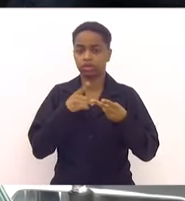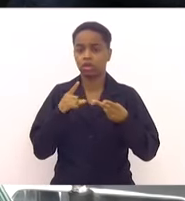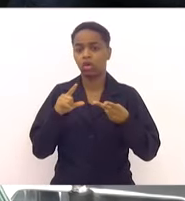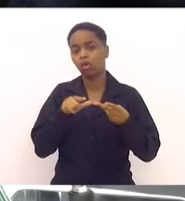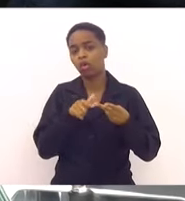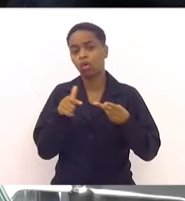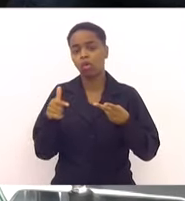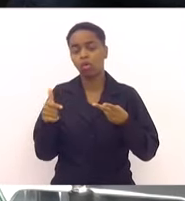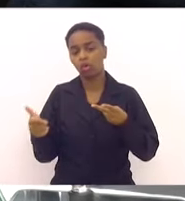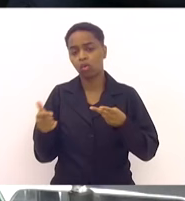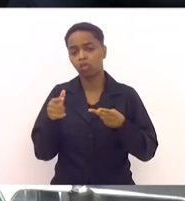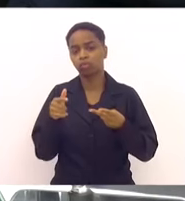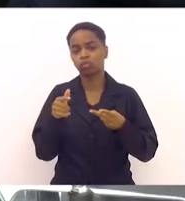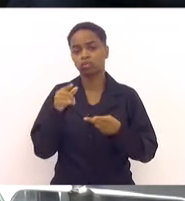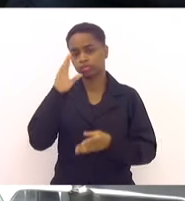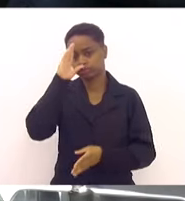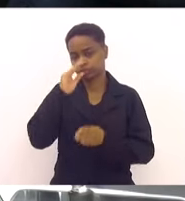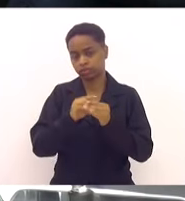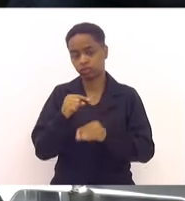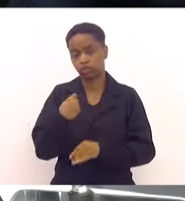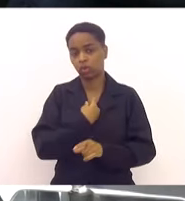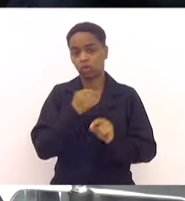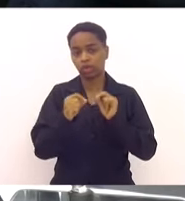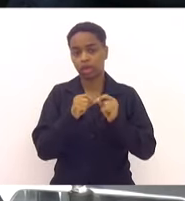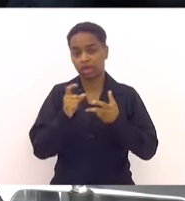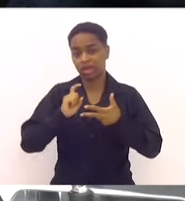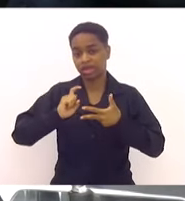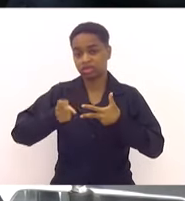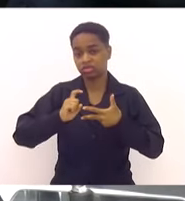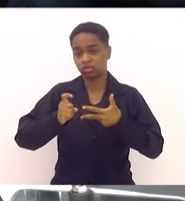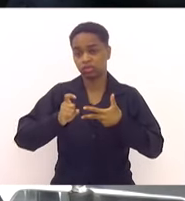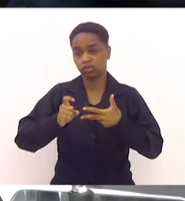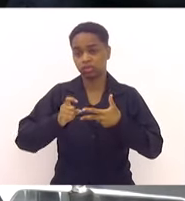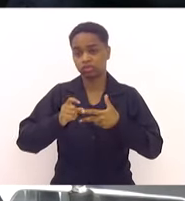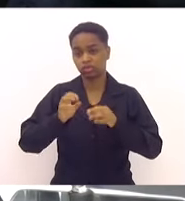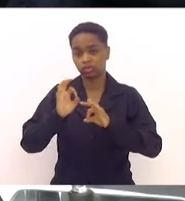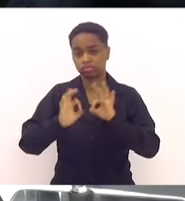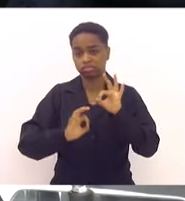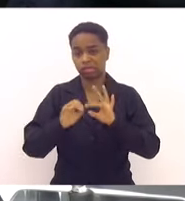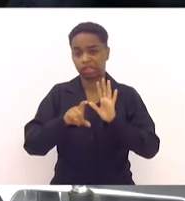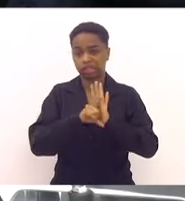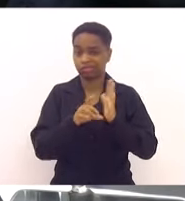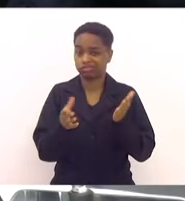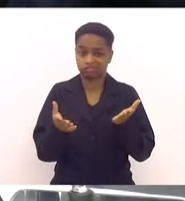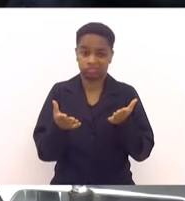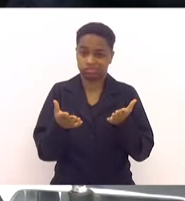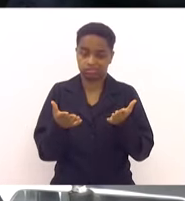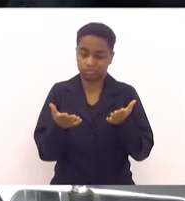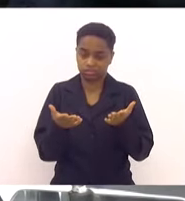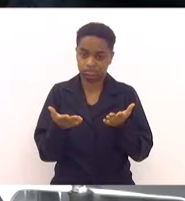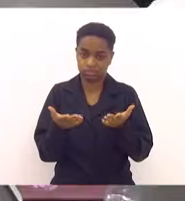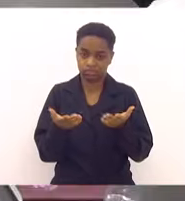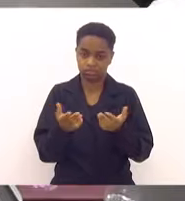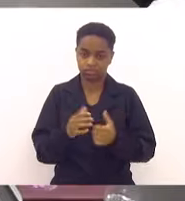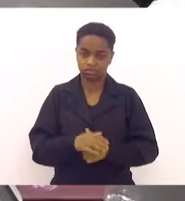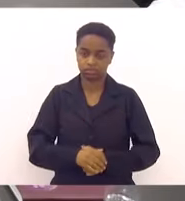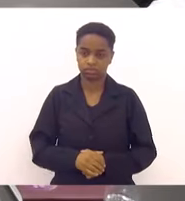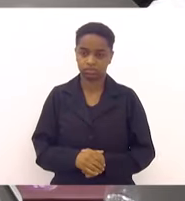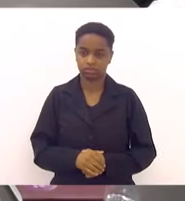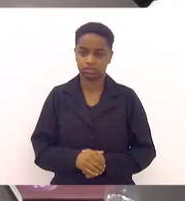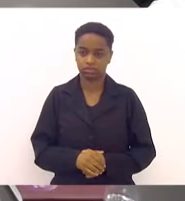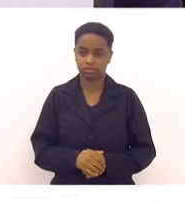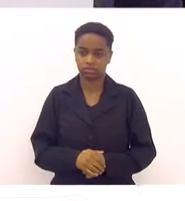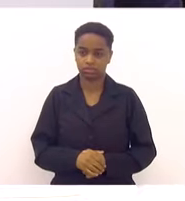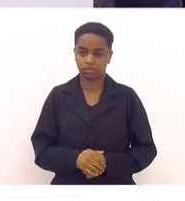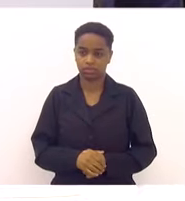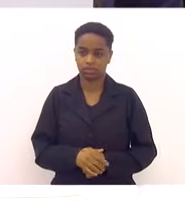nosso, que é a questão do Poder Executivo regulamentará a presente lei. Isso é redundante. Então, o projeto é do